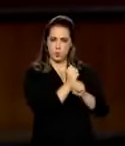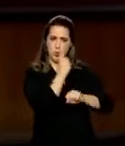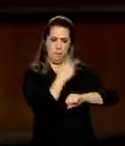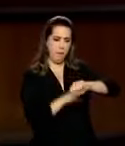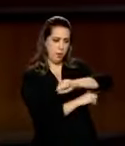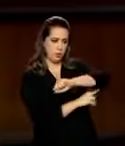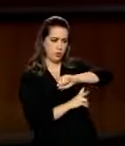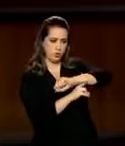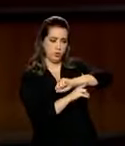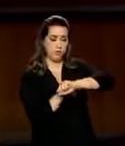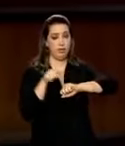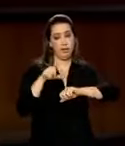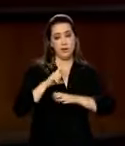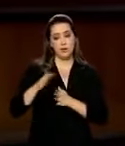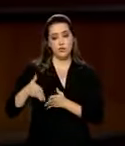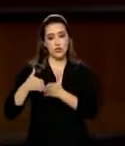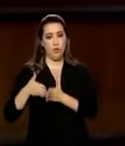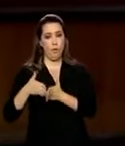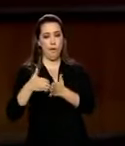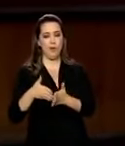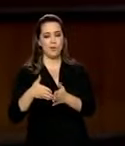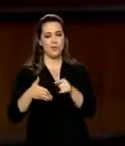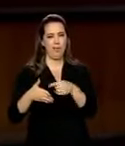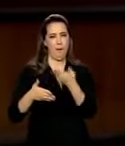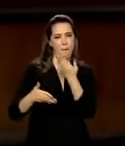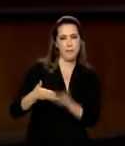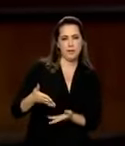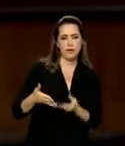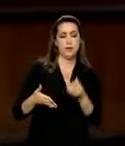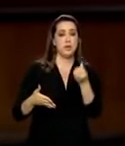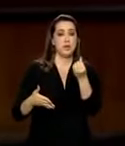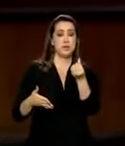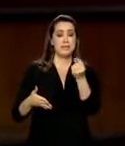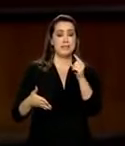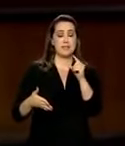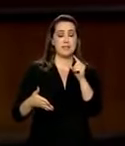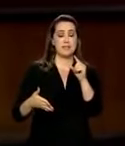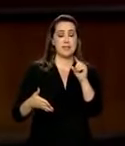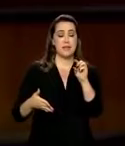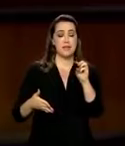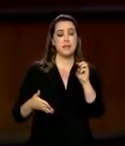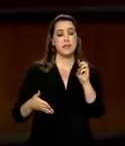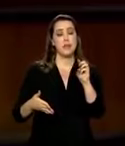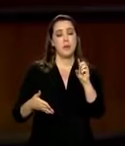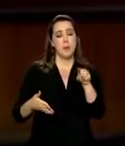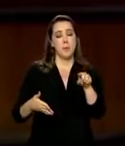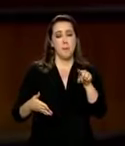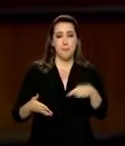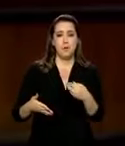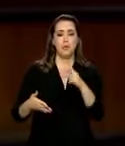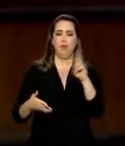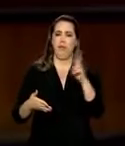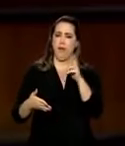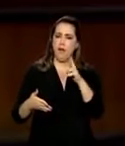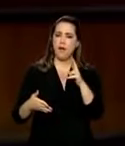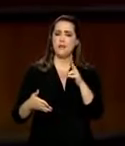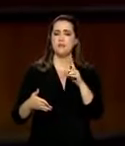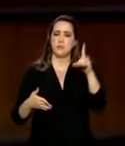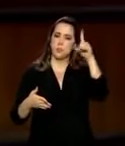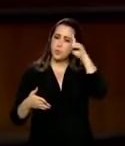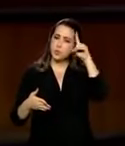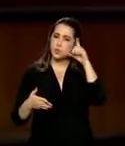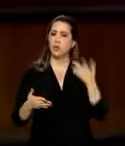a balsa, né, deixou de faturar 100 mil reais por mês, ou melhor, por dia. Era uma questão astronômica. Se esse